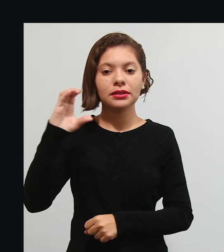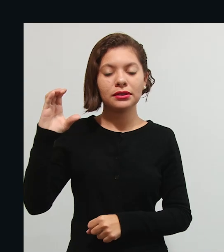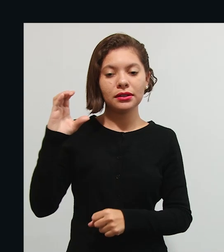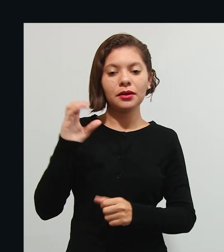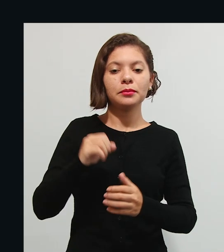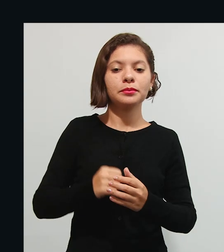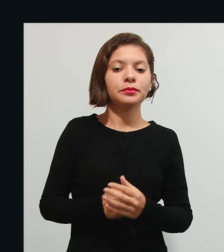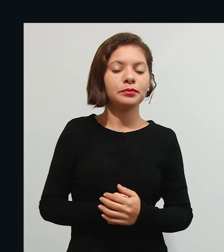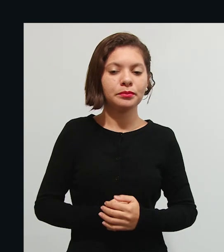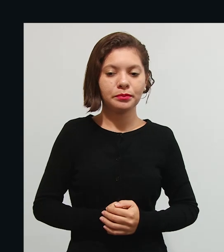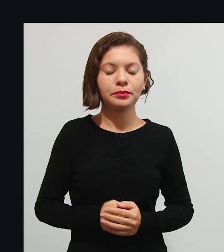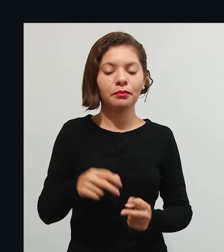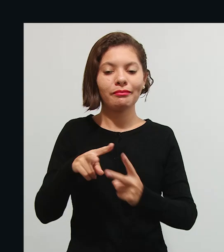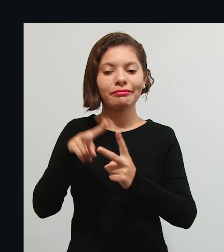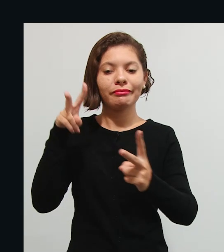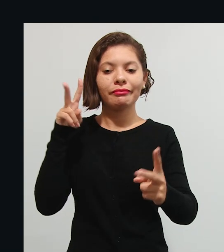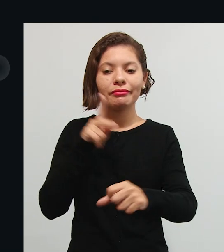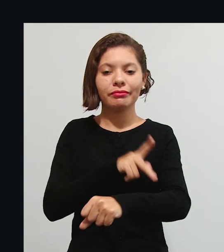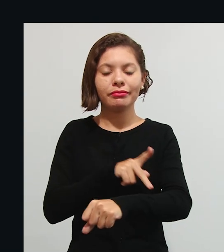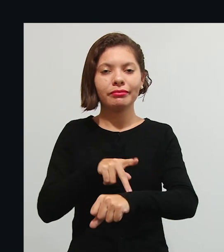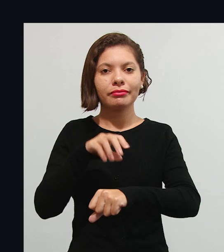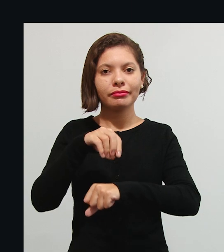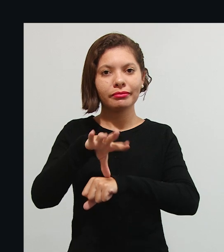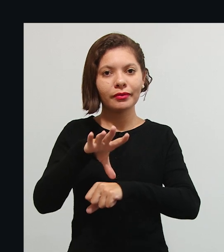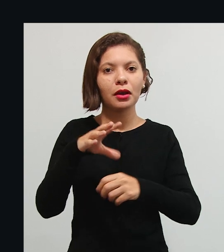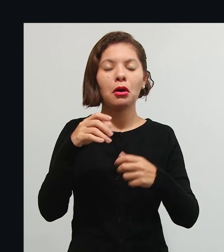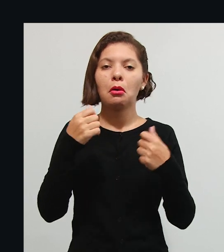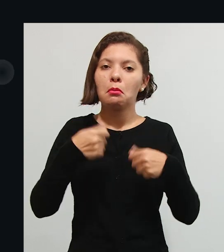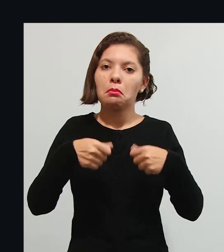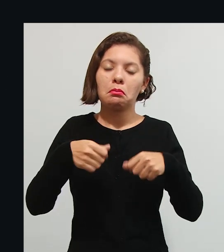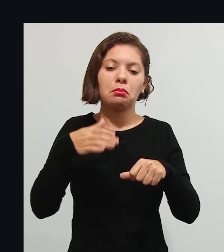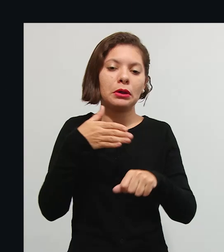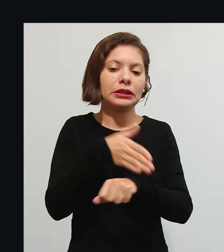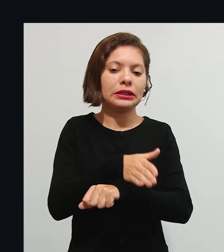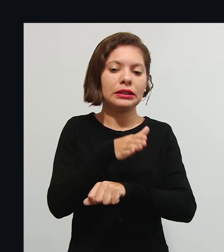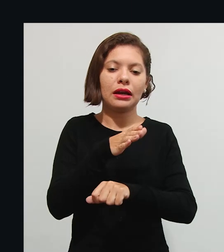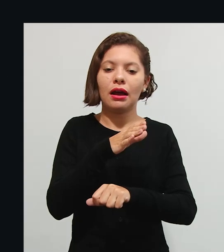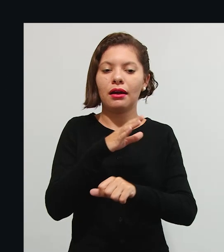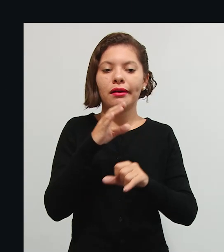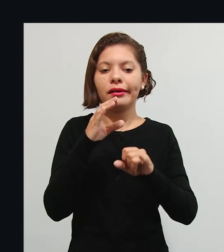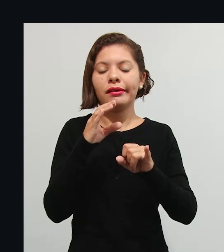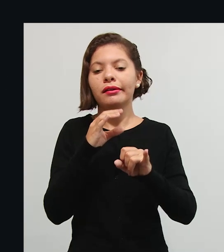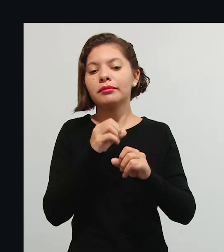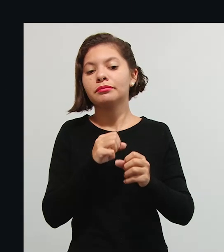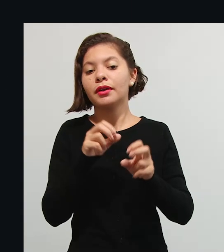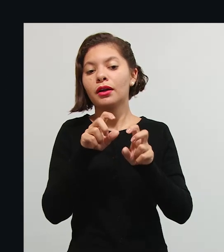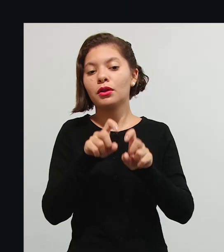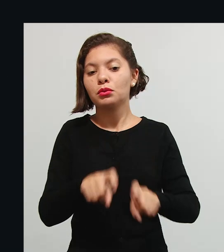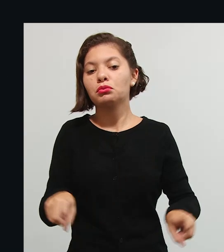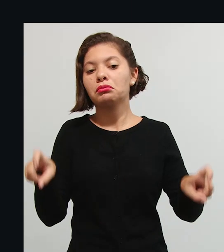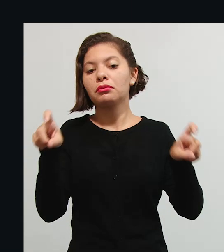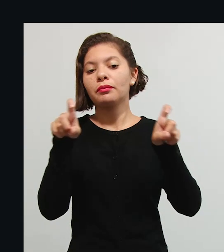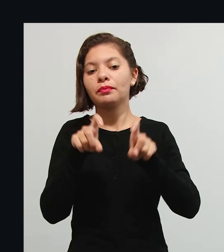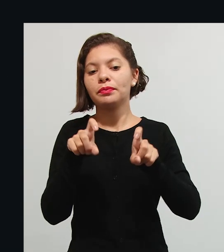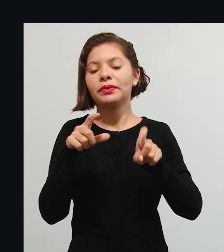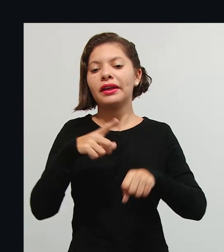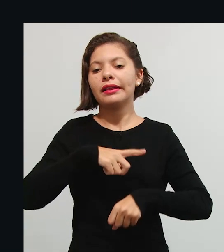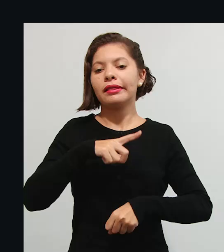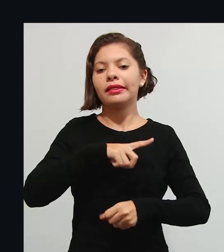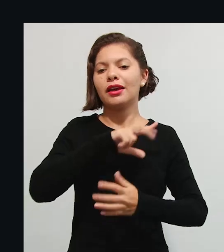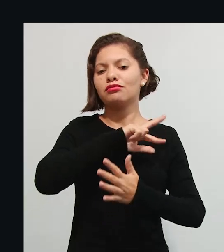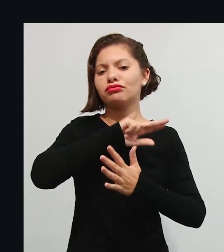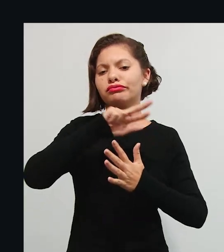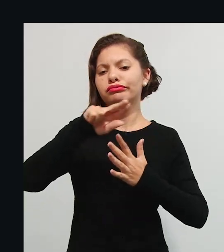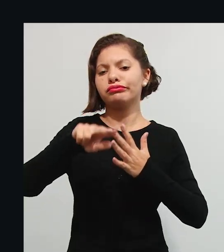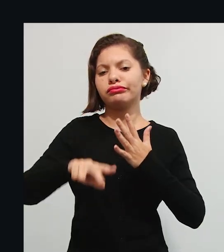Pedagogia na modalidade à distância. Você pode acessar, ele está com todos os elementos,